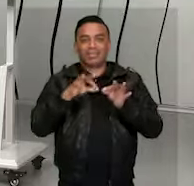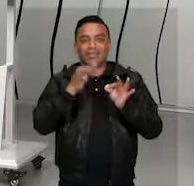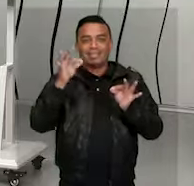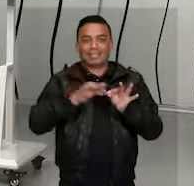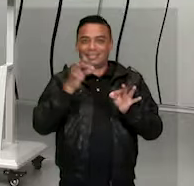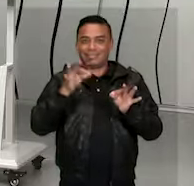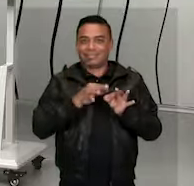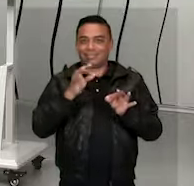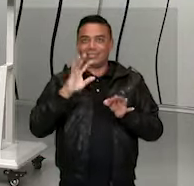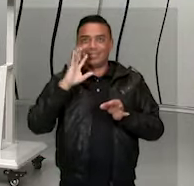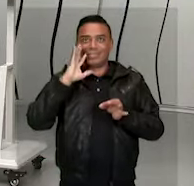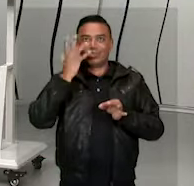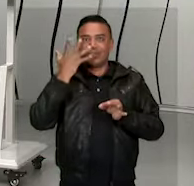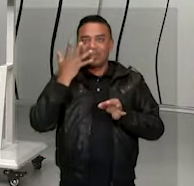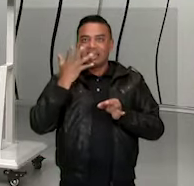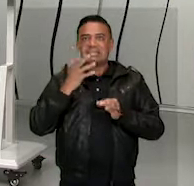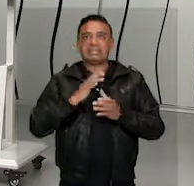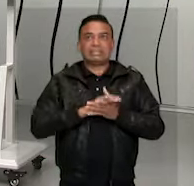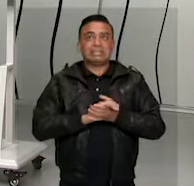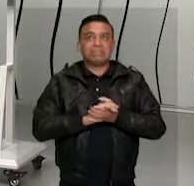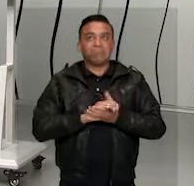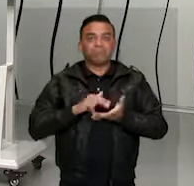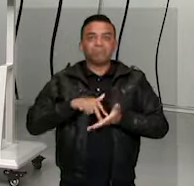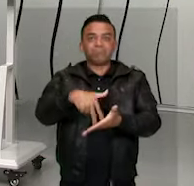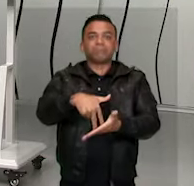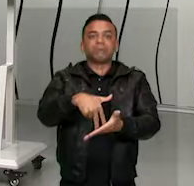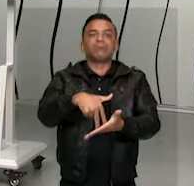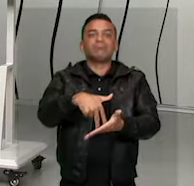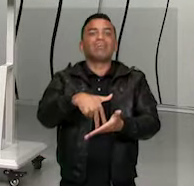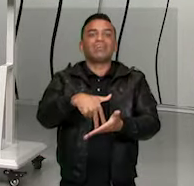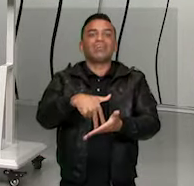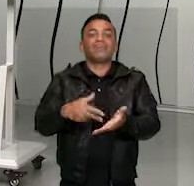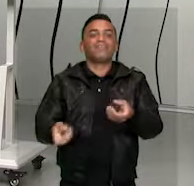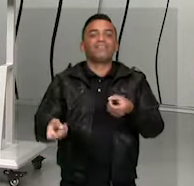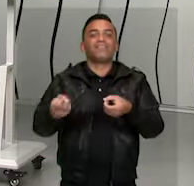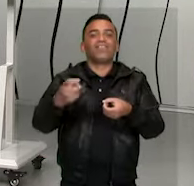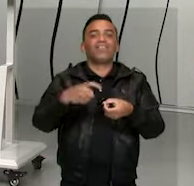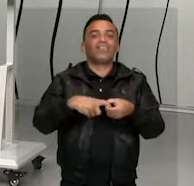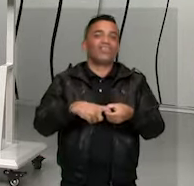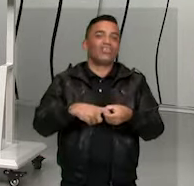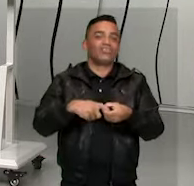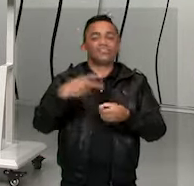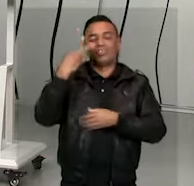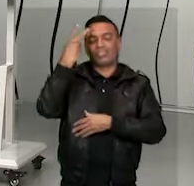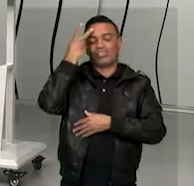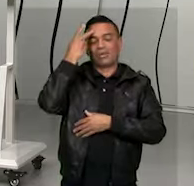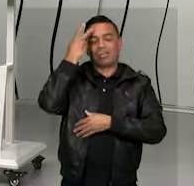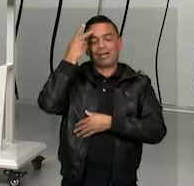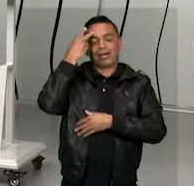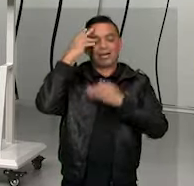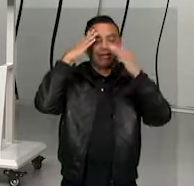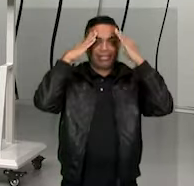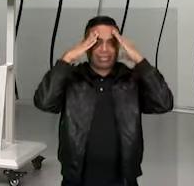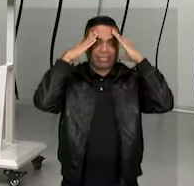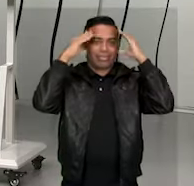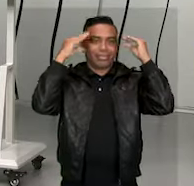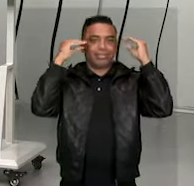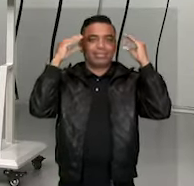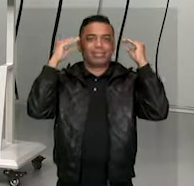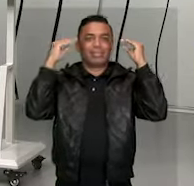resolvendo, mantendo essa imagem de valente, que é na hora que volta o equilíbrio, tudo fica tranquilo novamente,